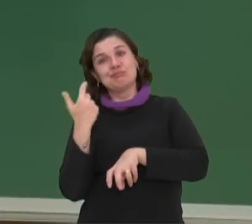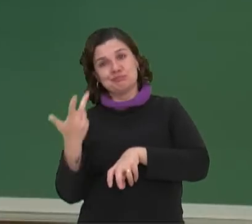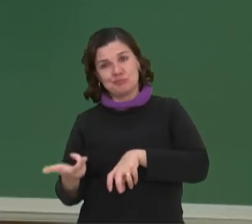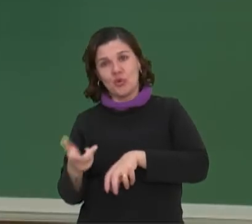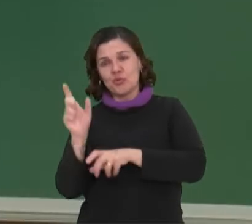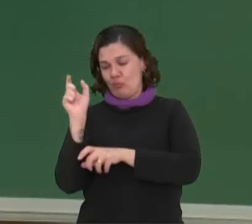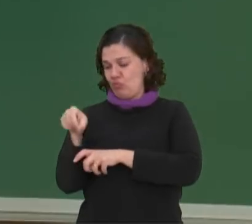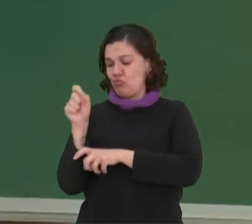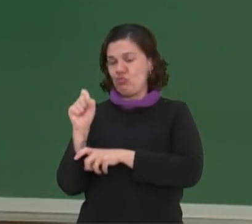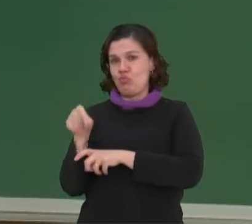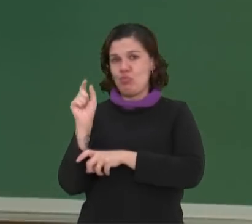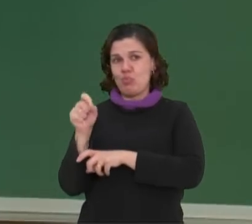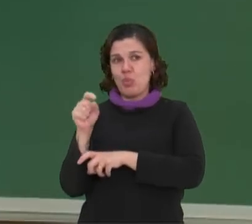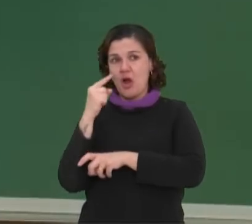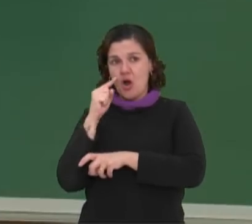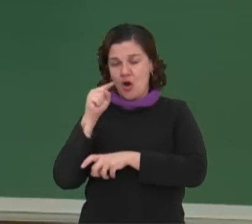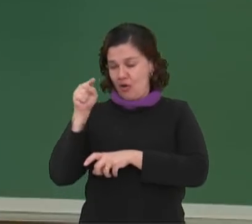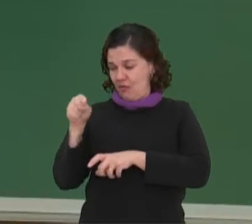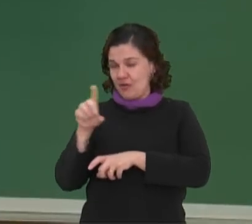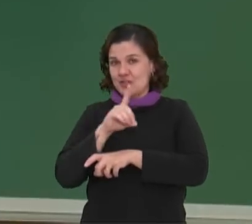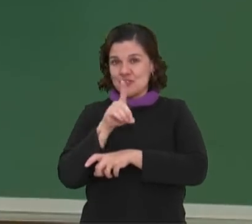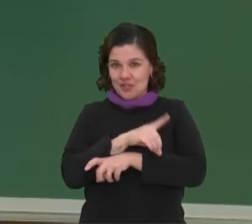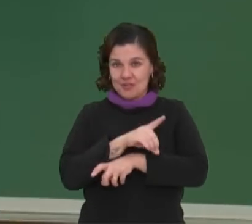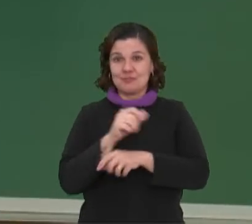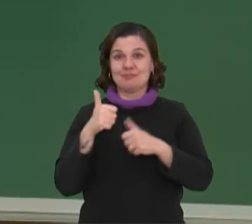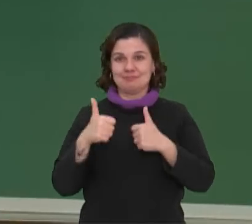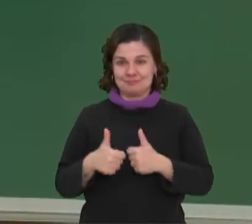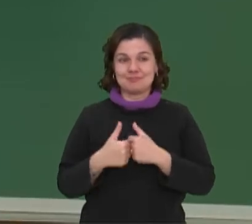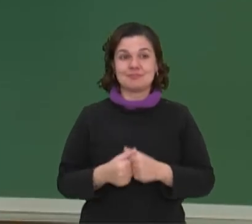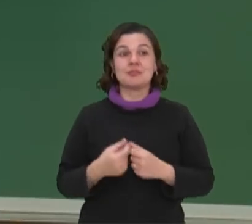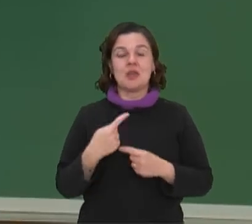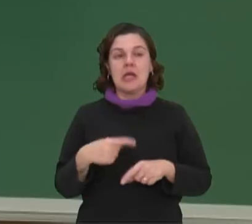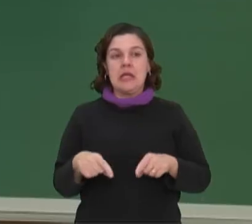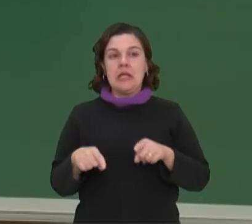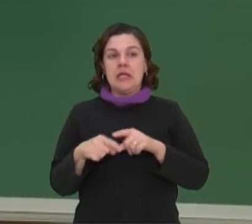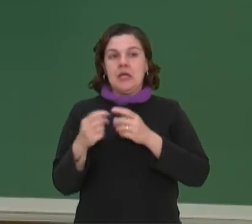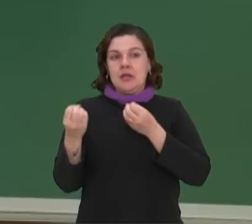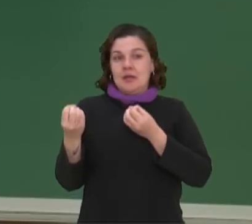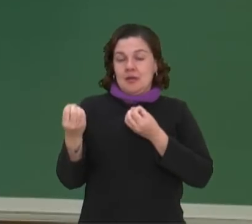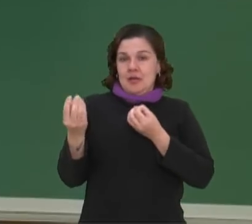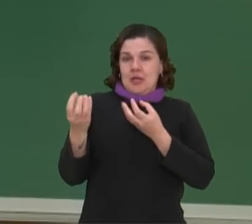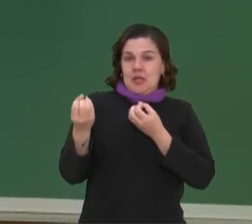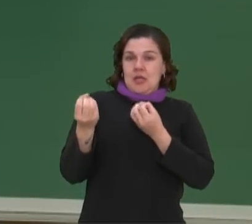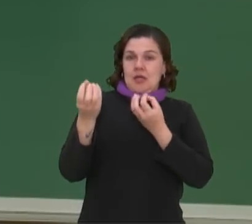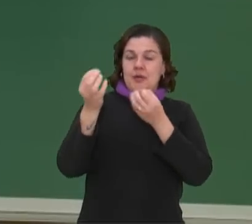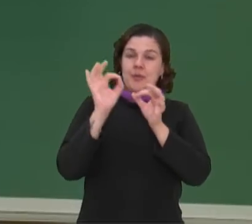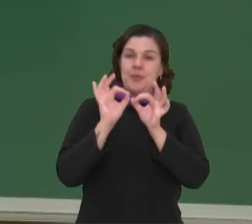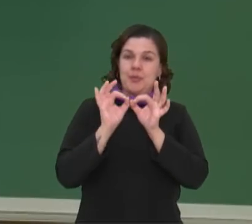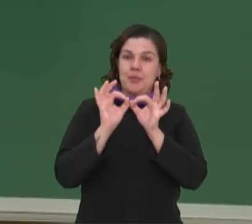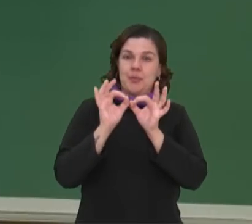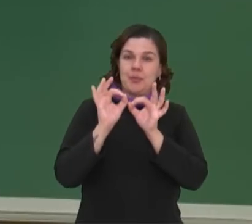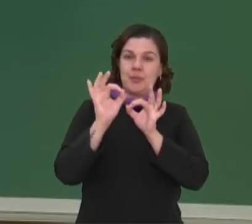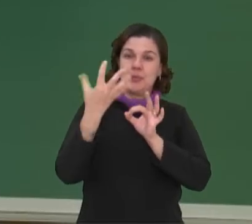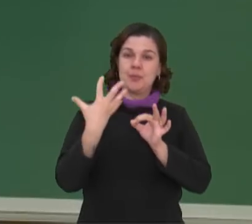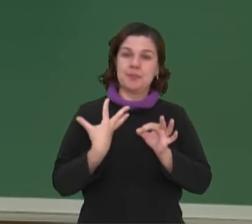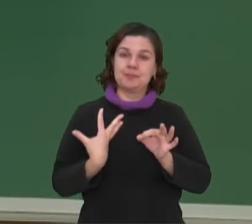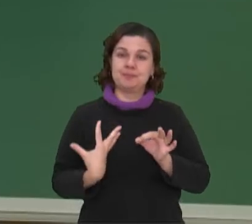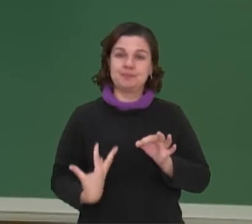urubus. Isso, está aqui do teu ladinho direito. Você tem um transporte que era longo e que era